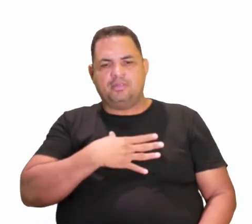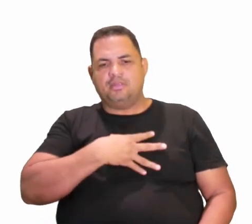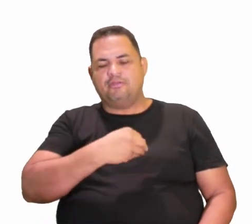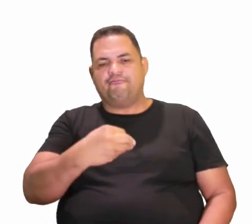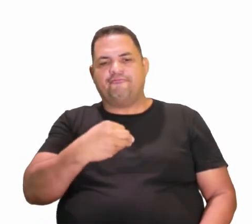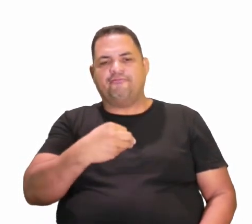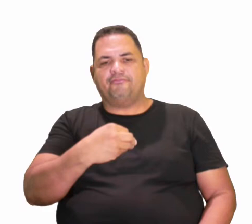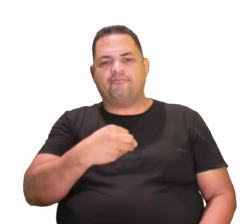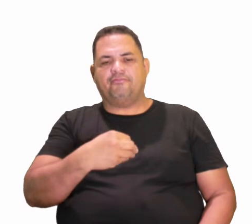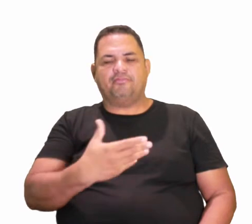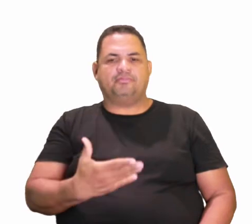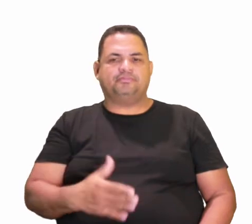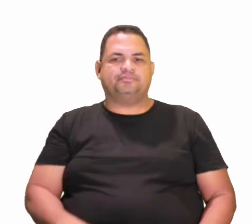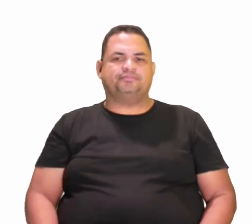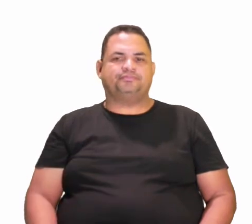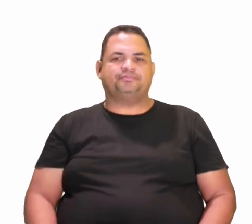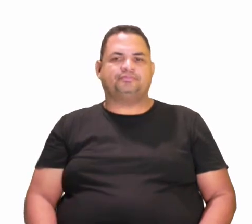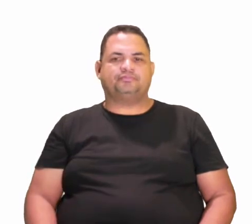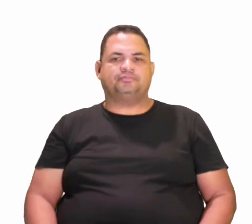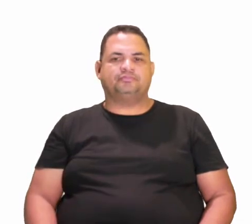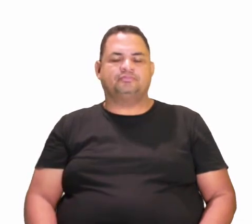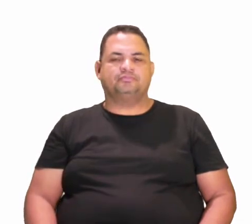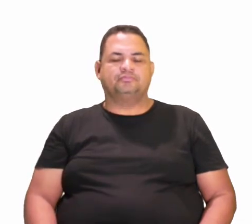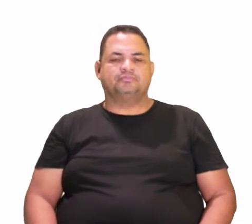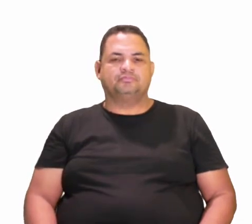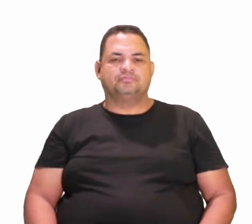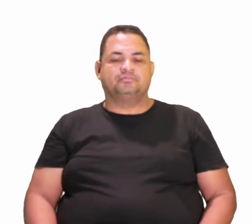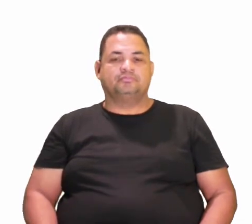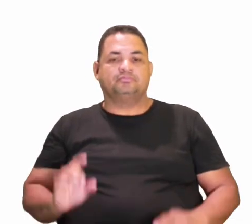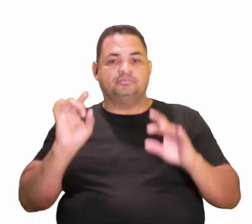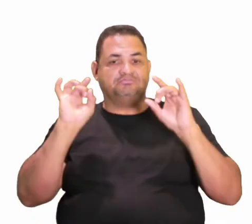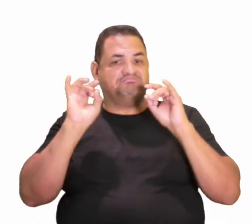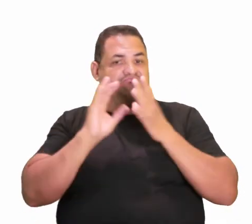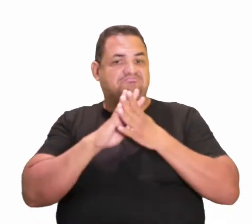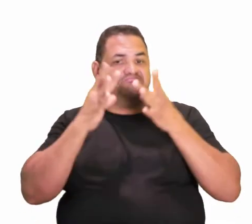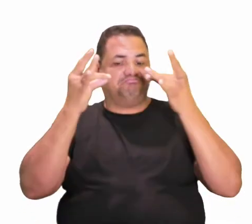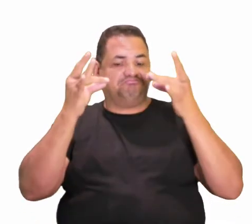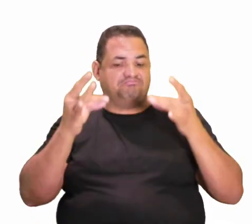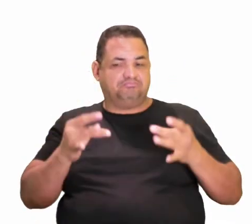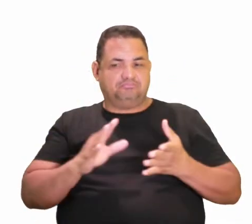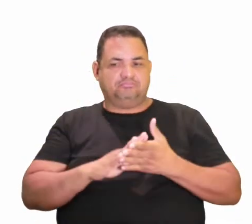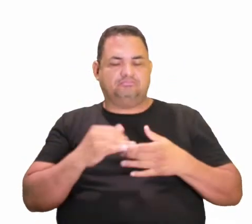kids, é para se referir aos filhos dela. E detalhe, não precisa